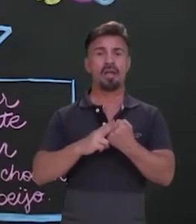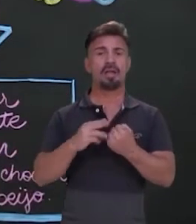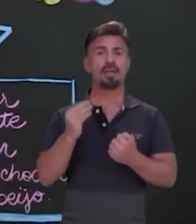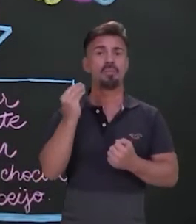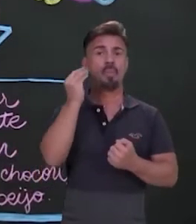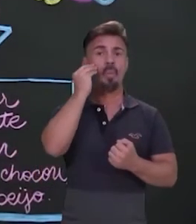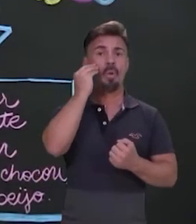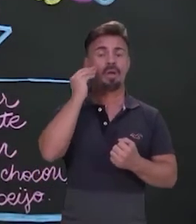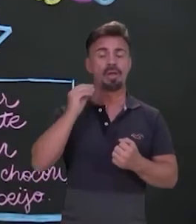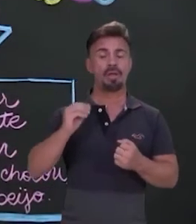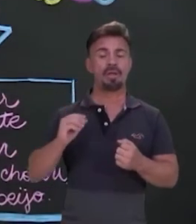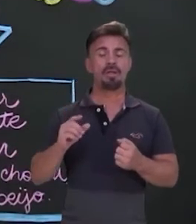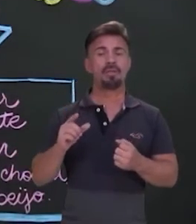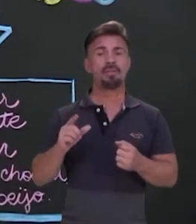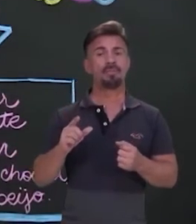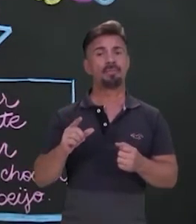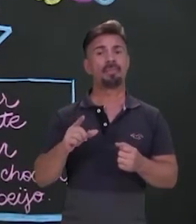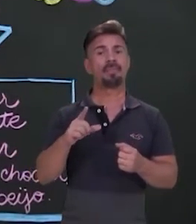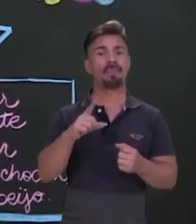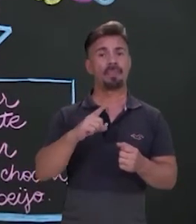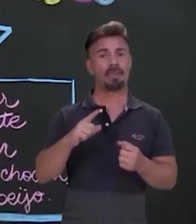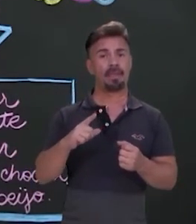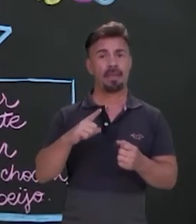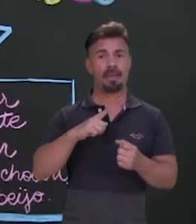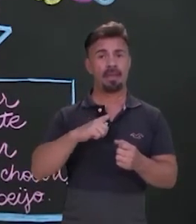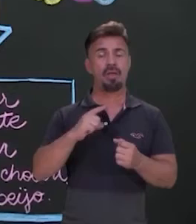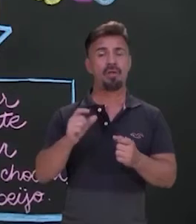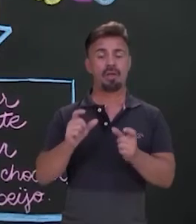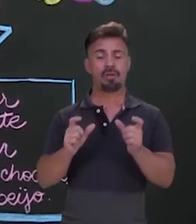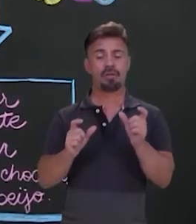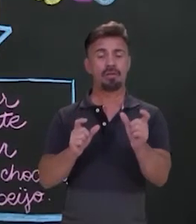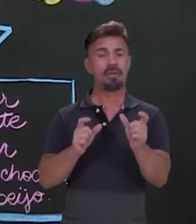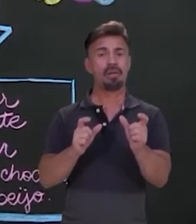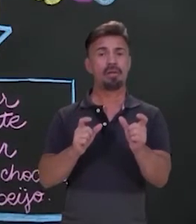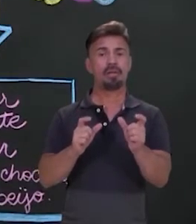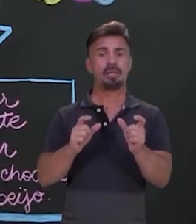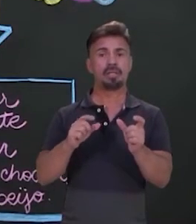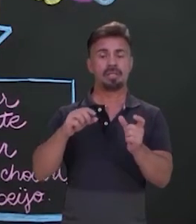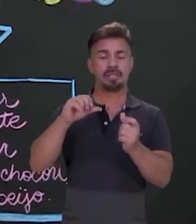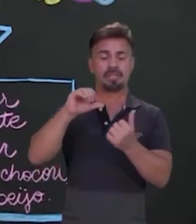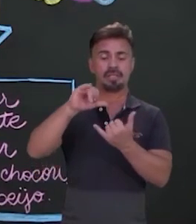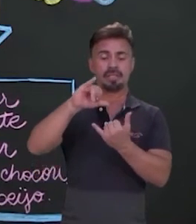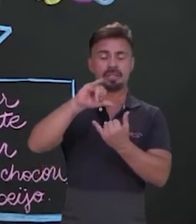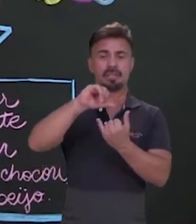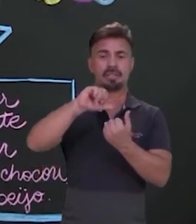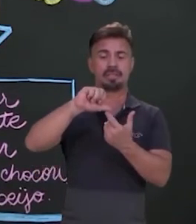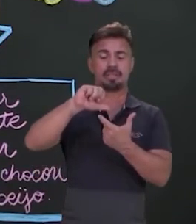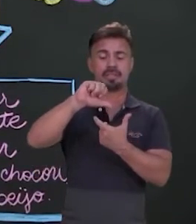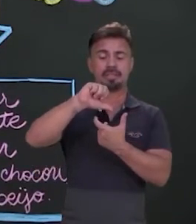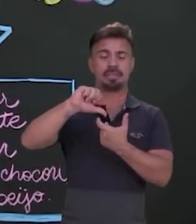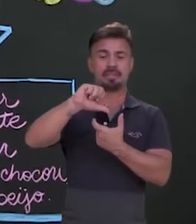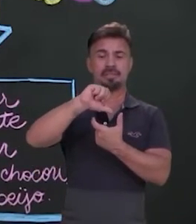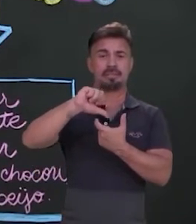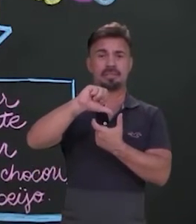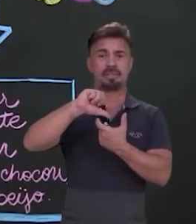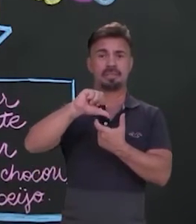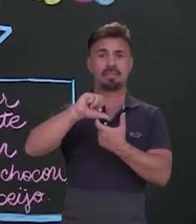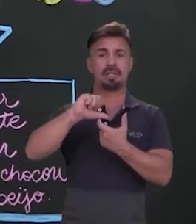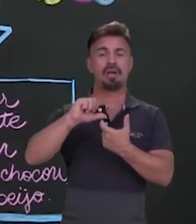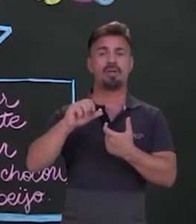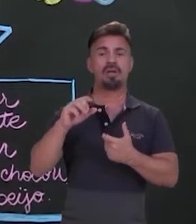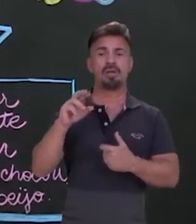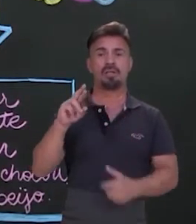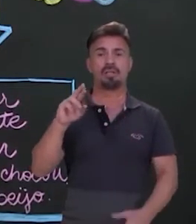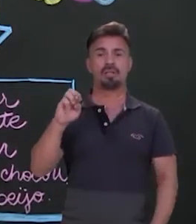processo de regressão de um verbo originando um substantivo, a gente chama de derivação regressiva. É importante que